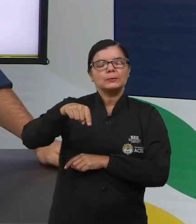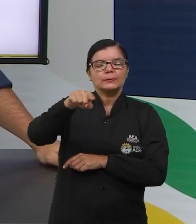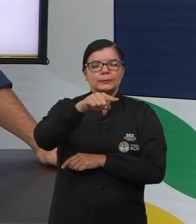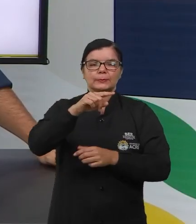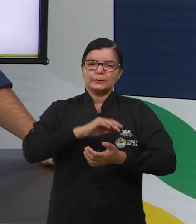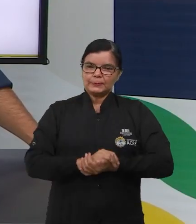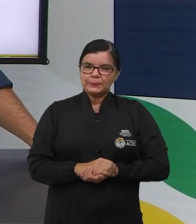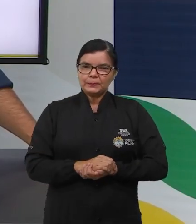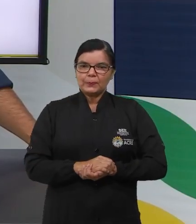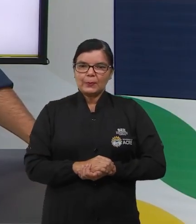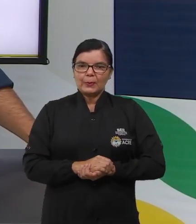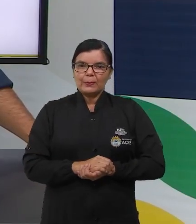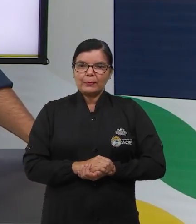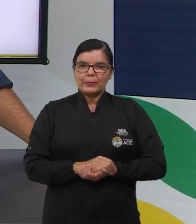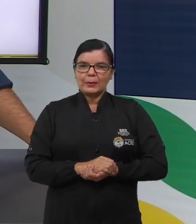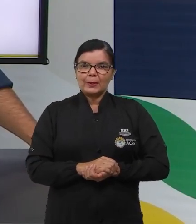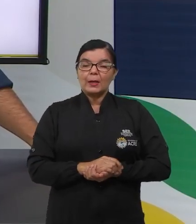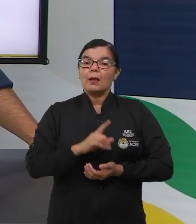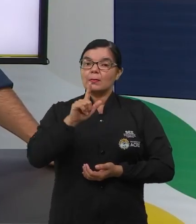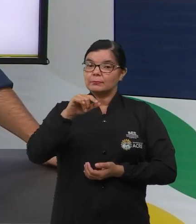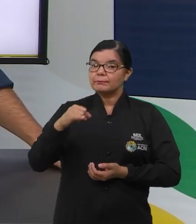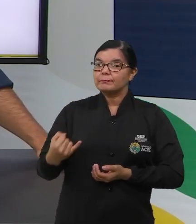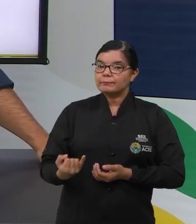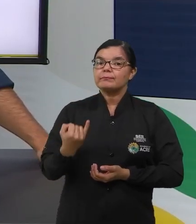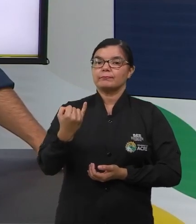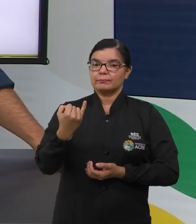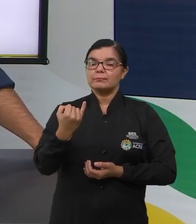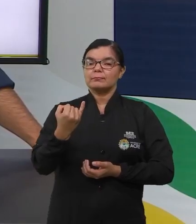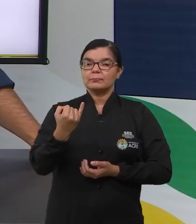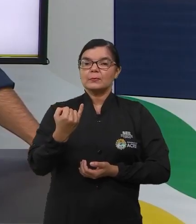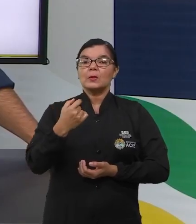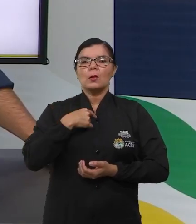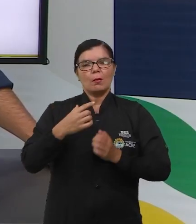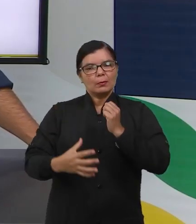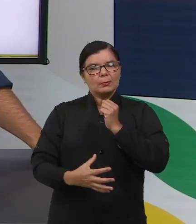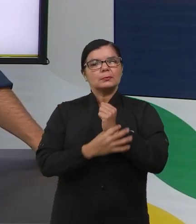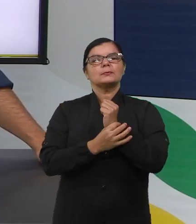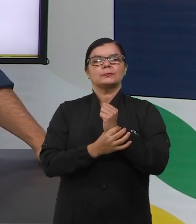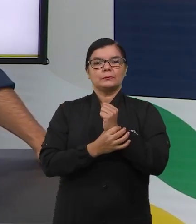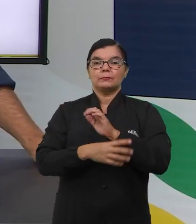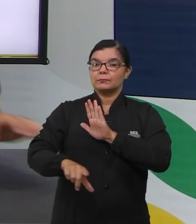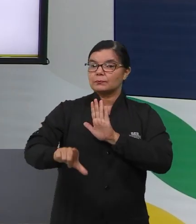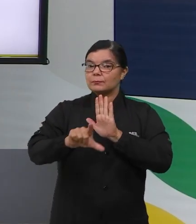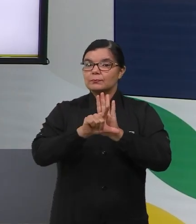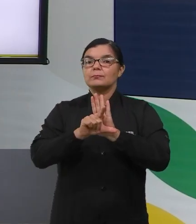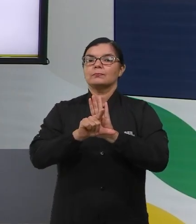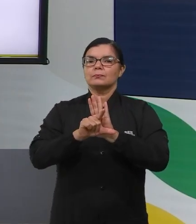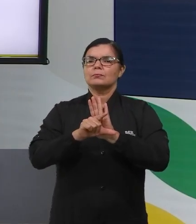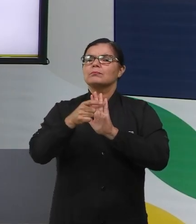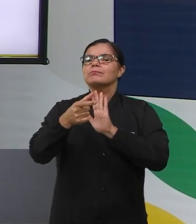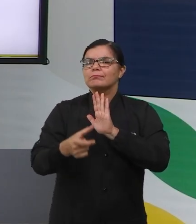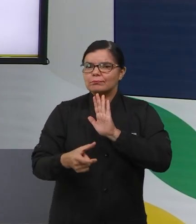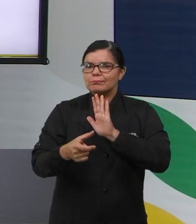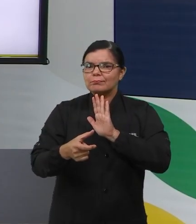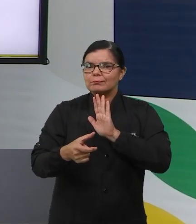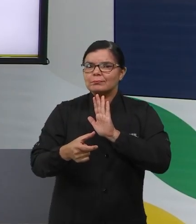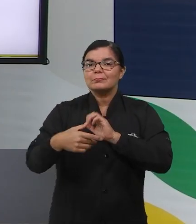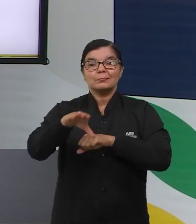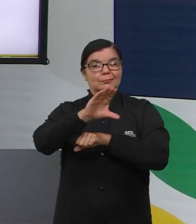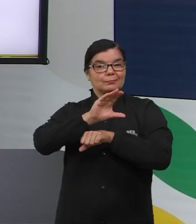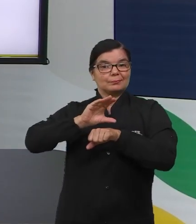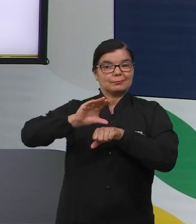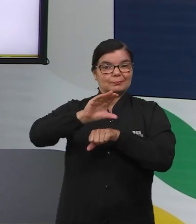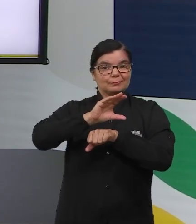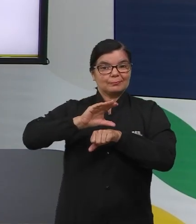pensar. São oportunizados, ofertados e garantidos em lei. Lei onde? Essa daqui,